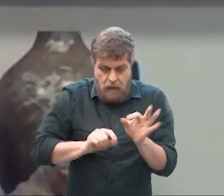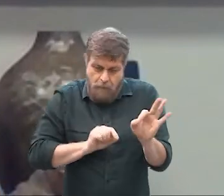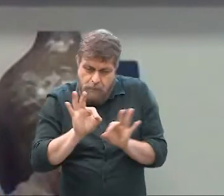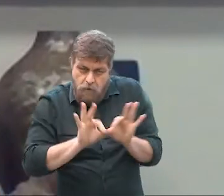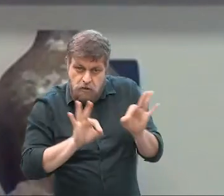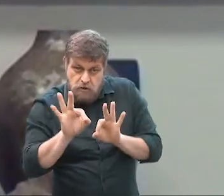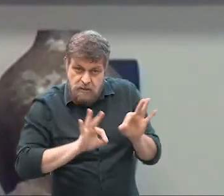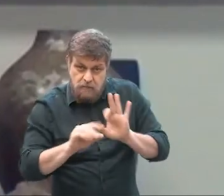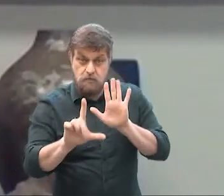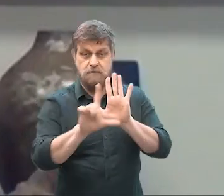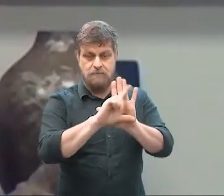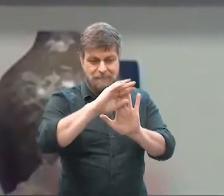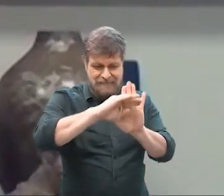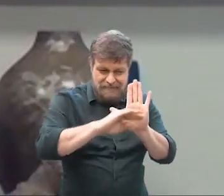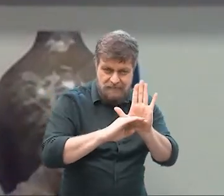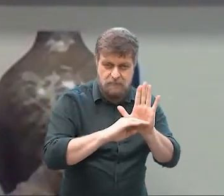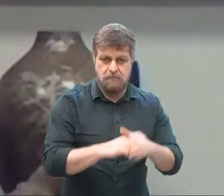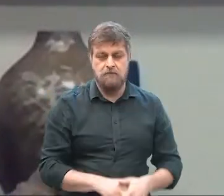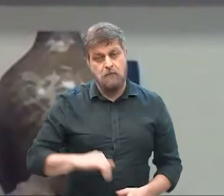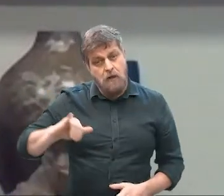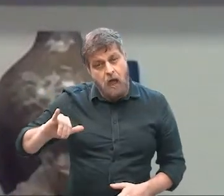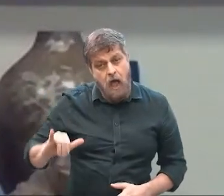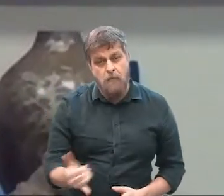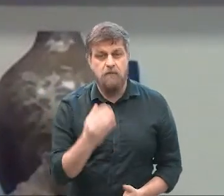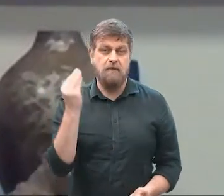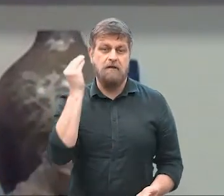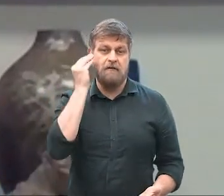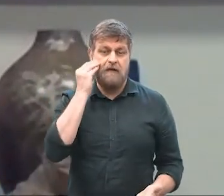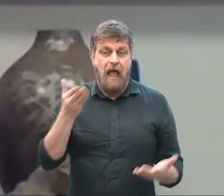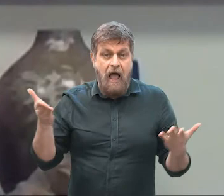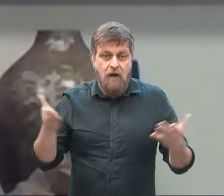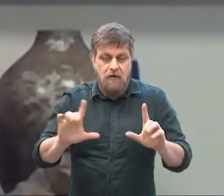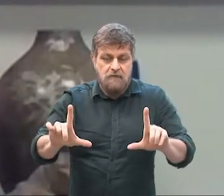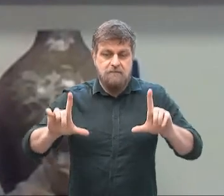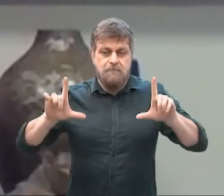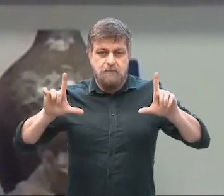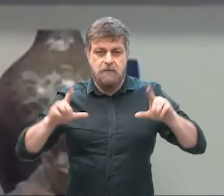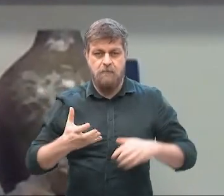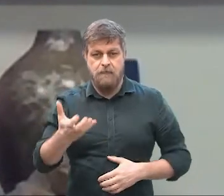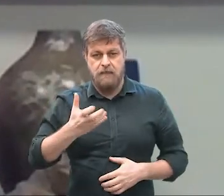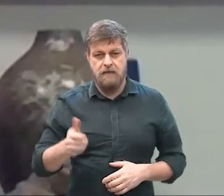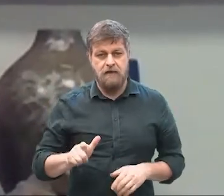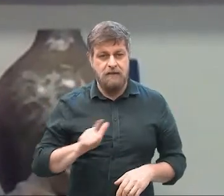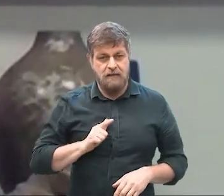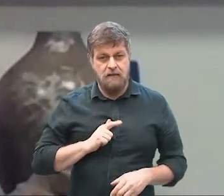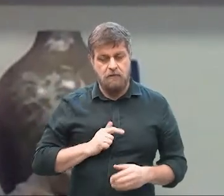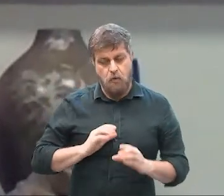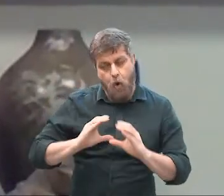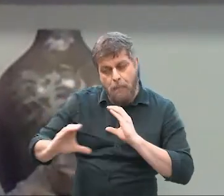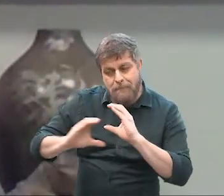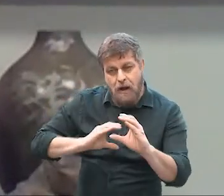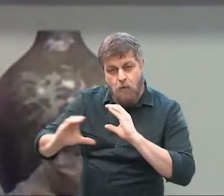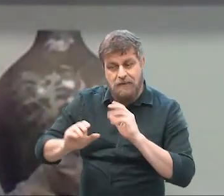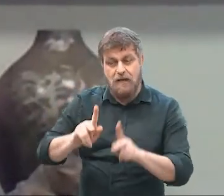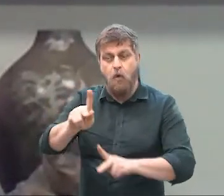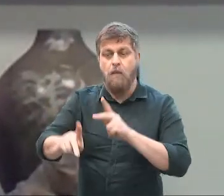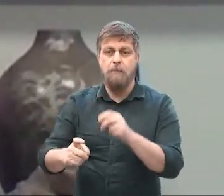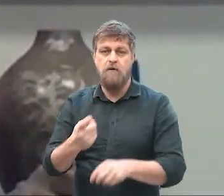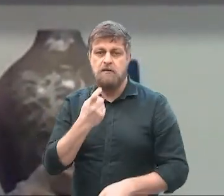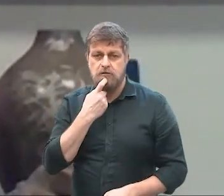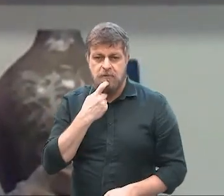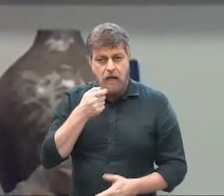isso através de um projeto de lei. E eu aproveito a oportunidade que você está me dando para eu deixar esse canal aberto com a população de Campinas.